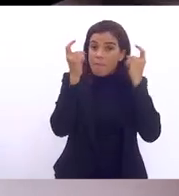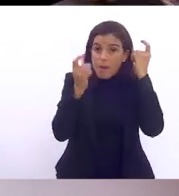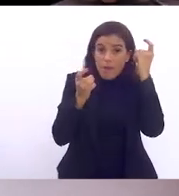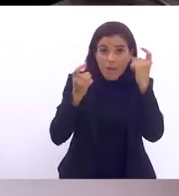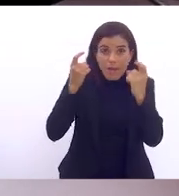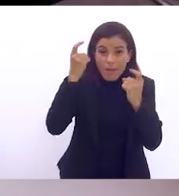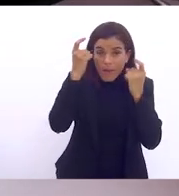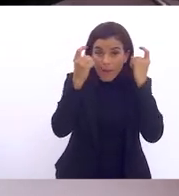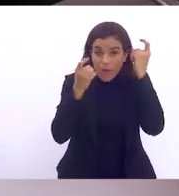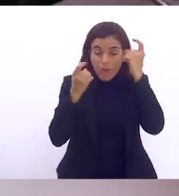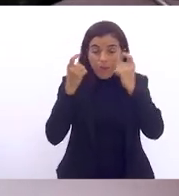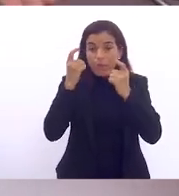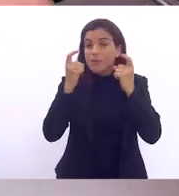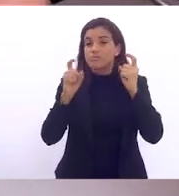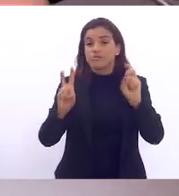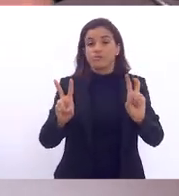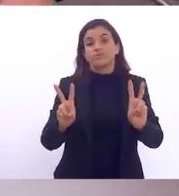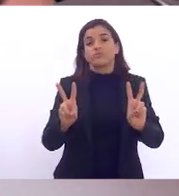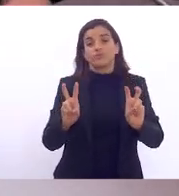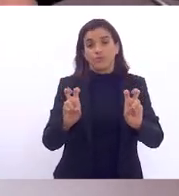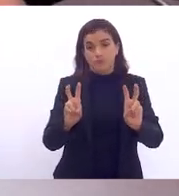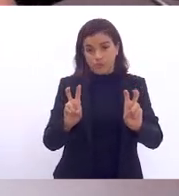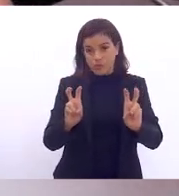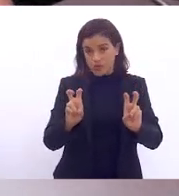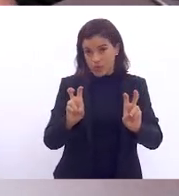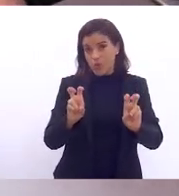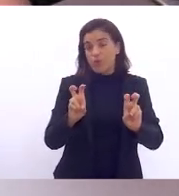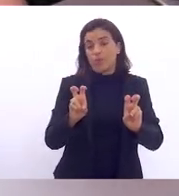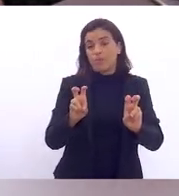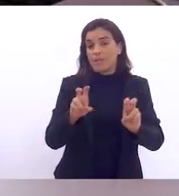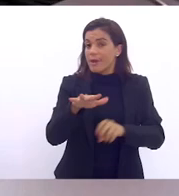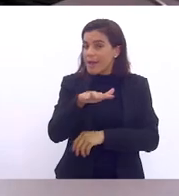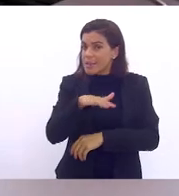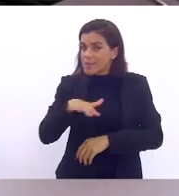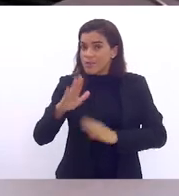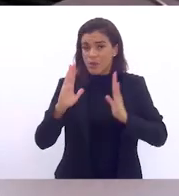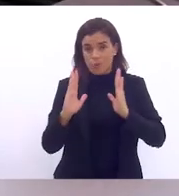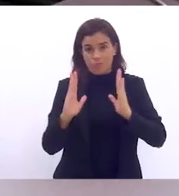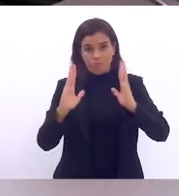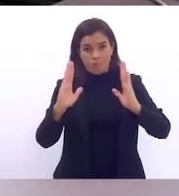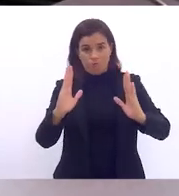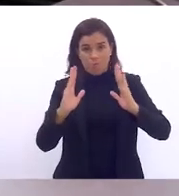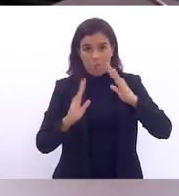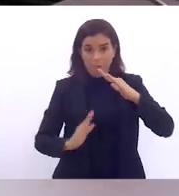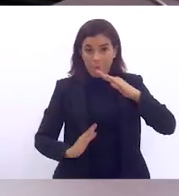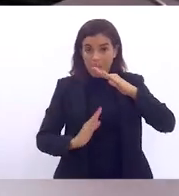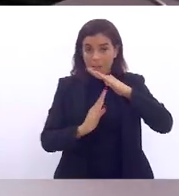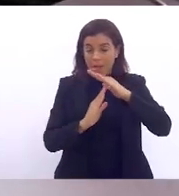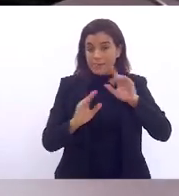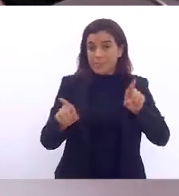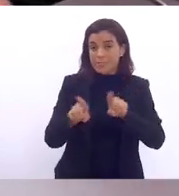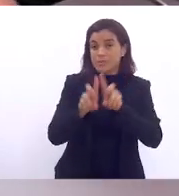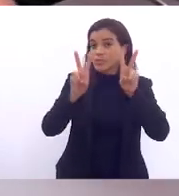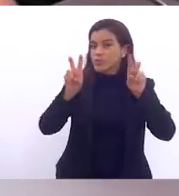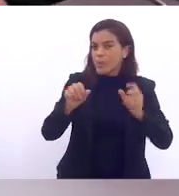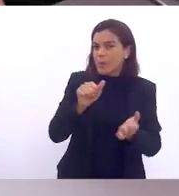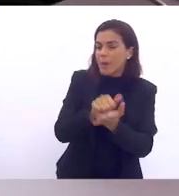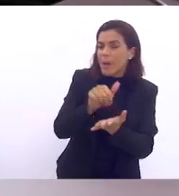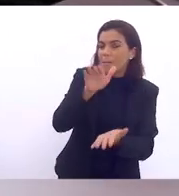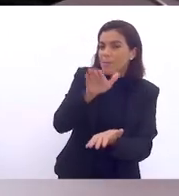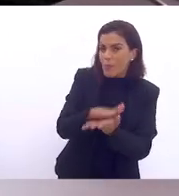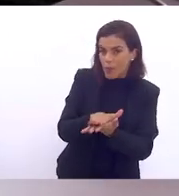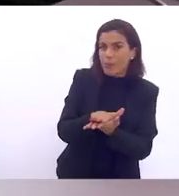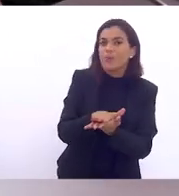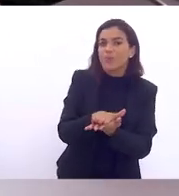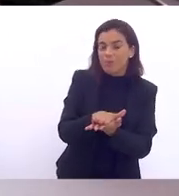preocupação com relação a essa questão do prazo e a aplicação dessas multas até antecedendo